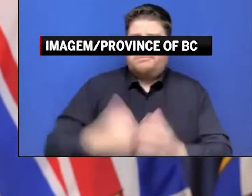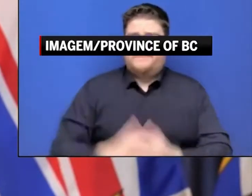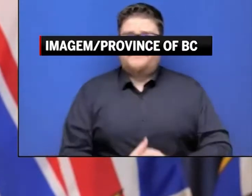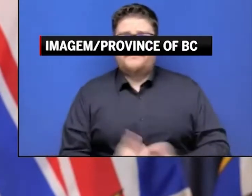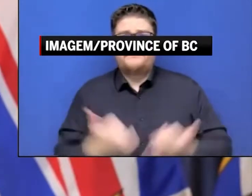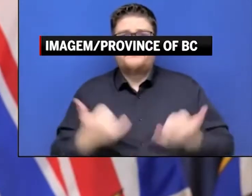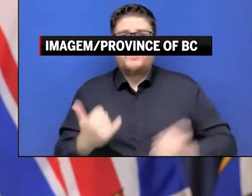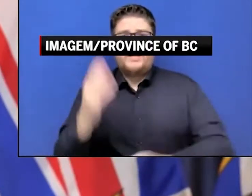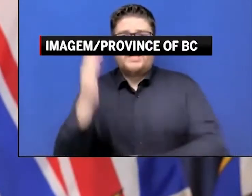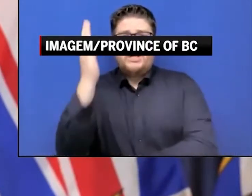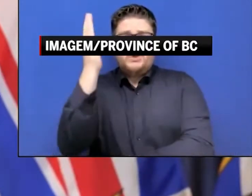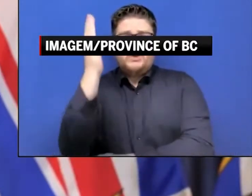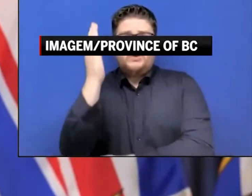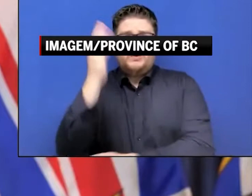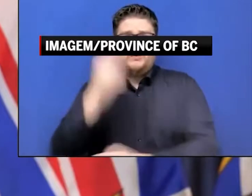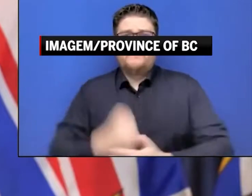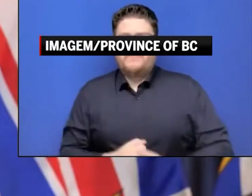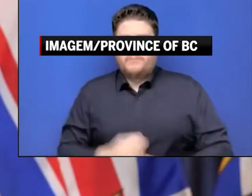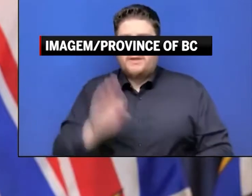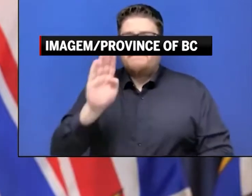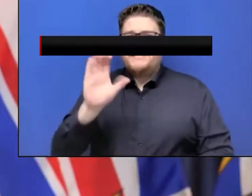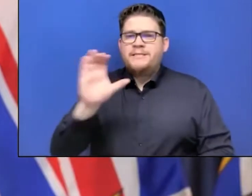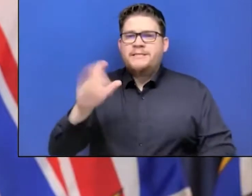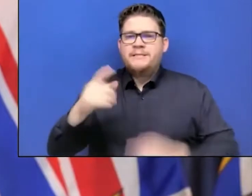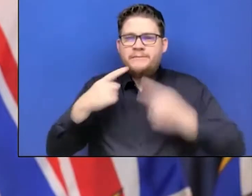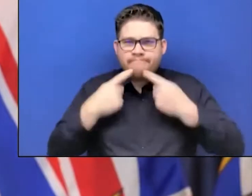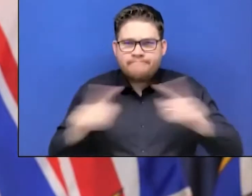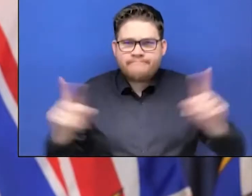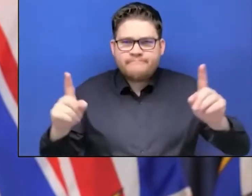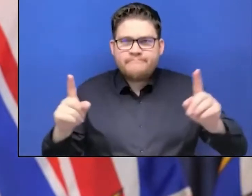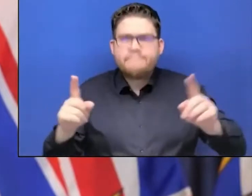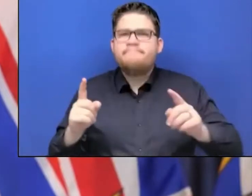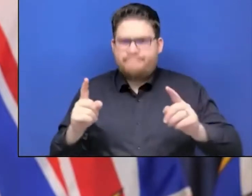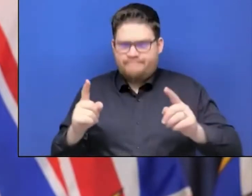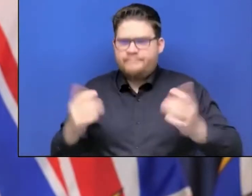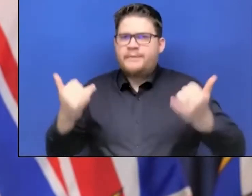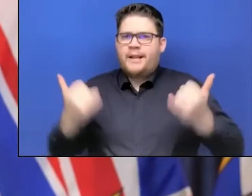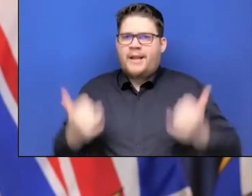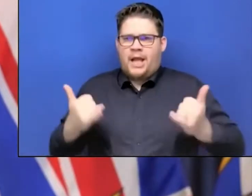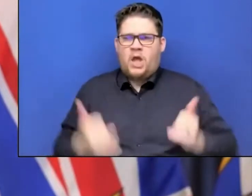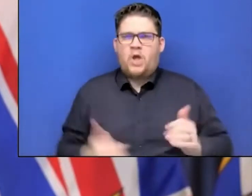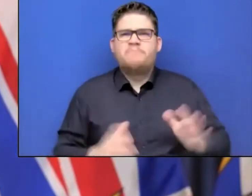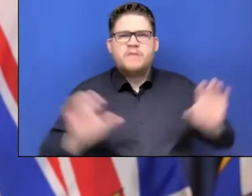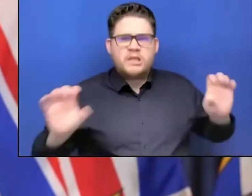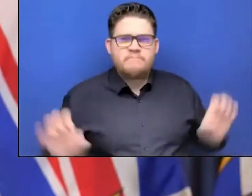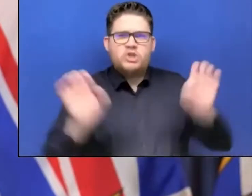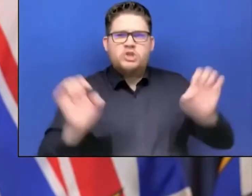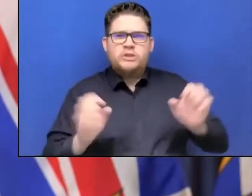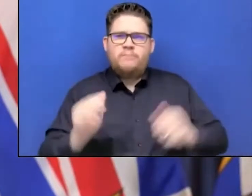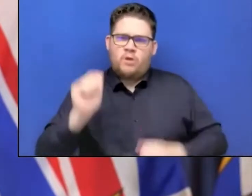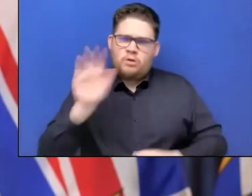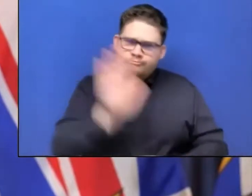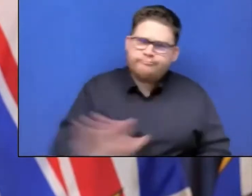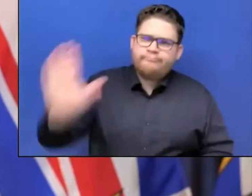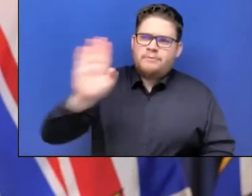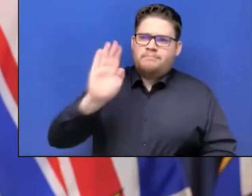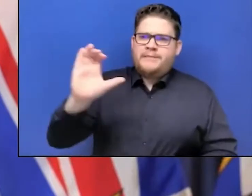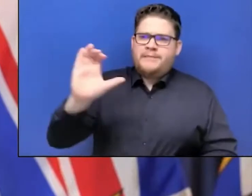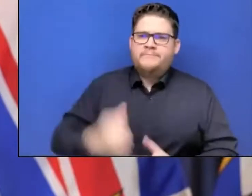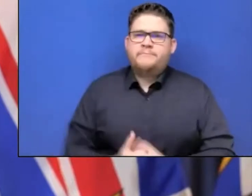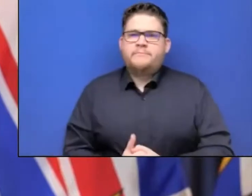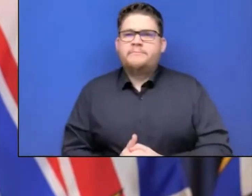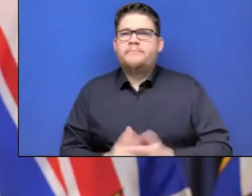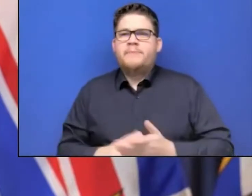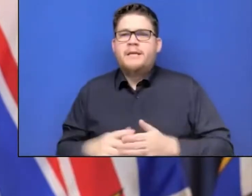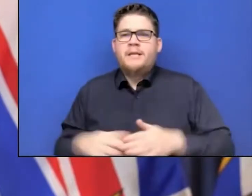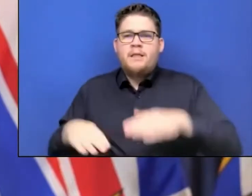declaring a state of emergency. The order will preserve basic access to services and supplies for communities